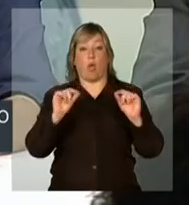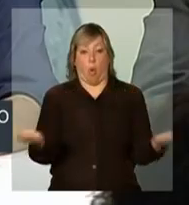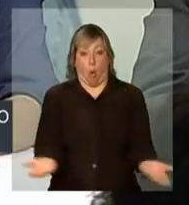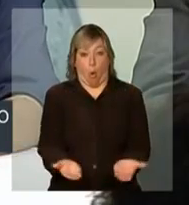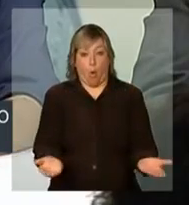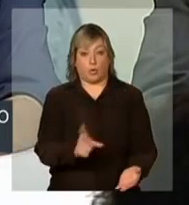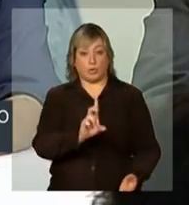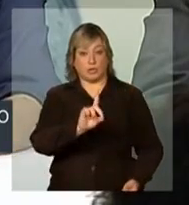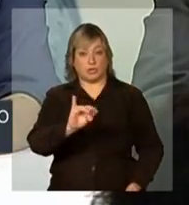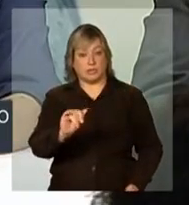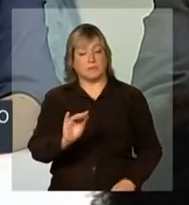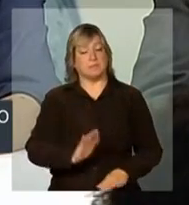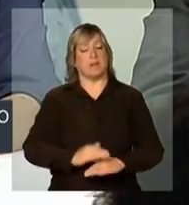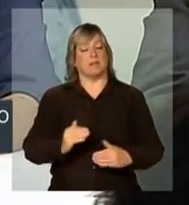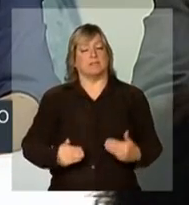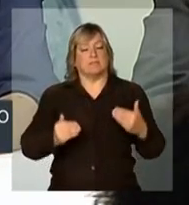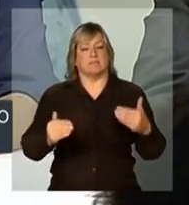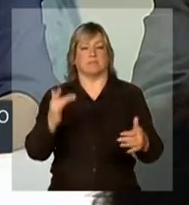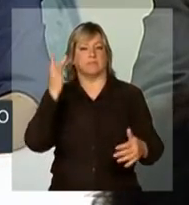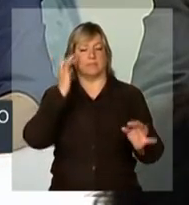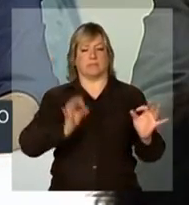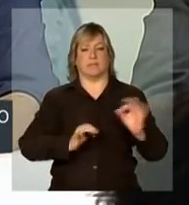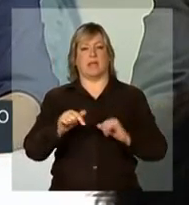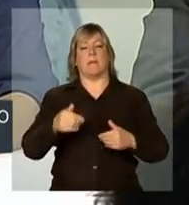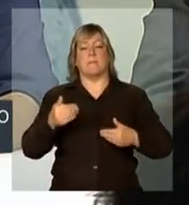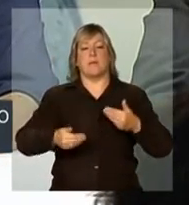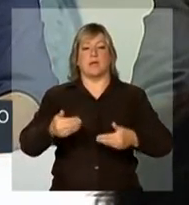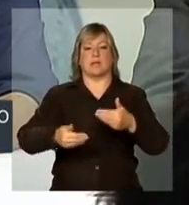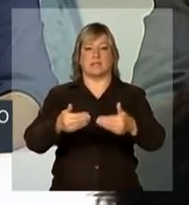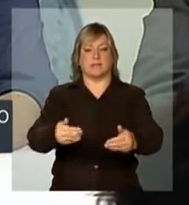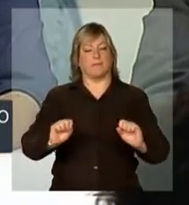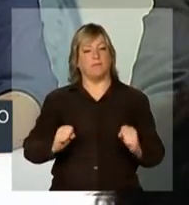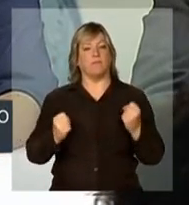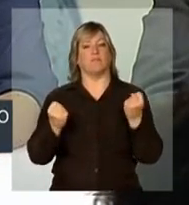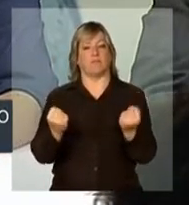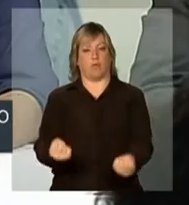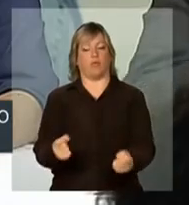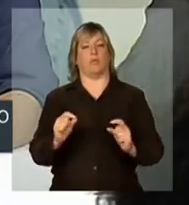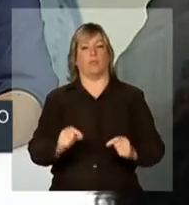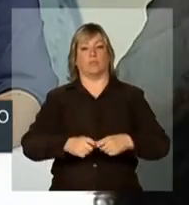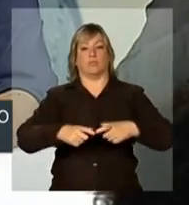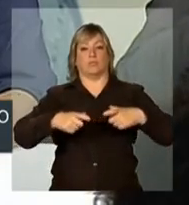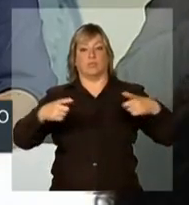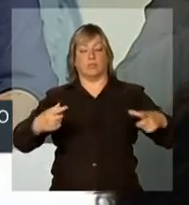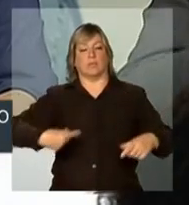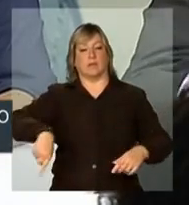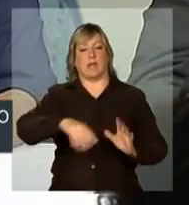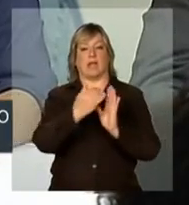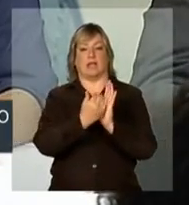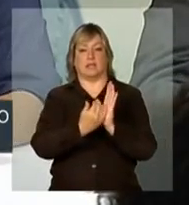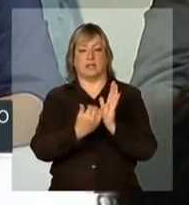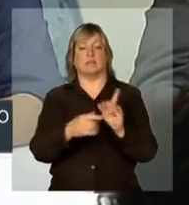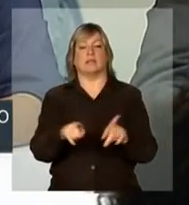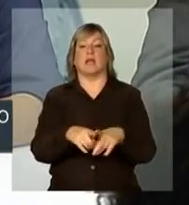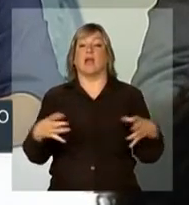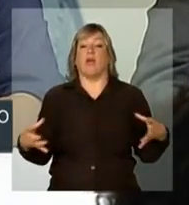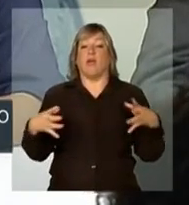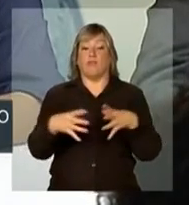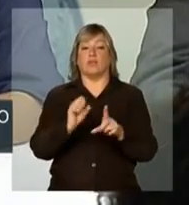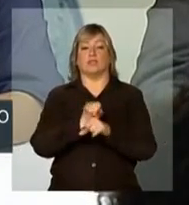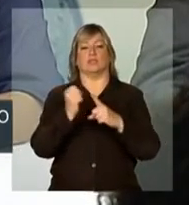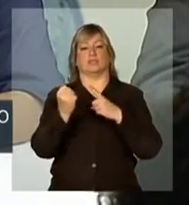hoje é mais uma etapa estratégica nesse processo de fortalecimento, de expansão dessa agenda e de envolvimento